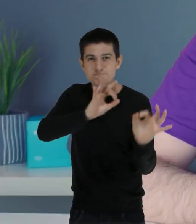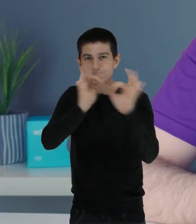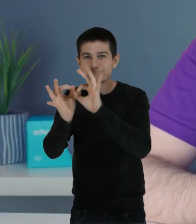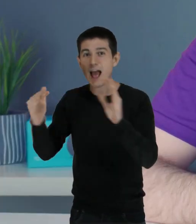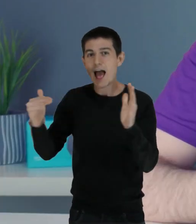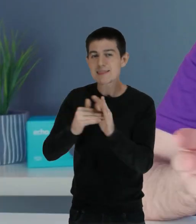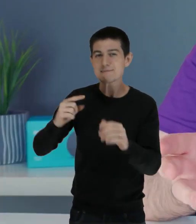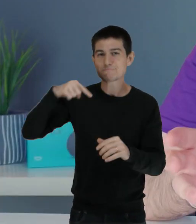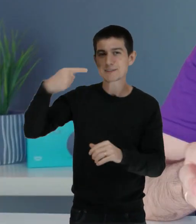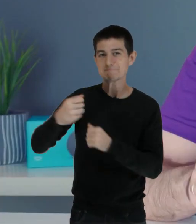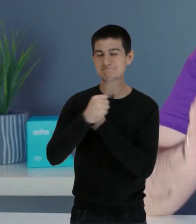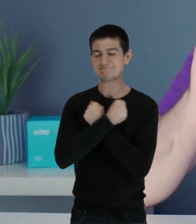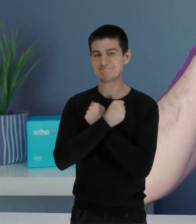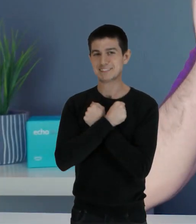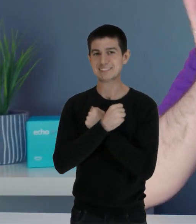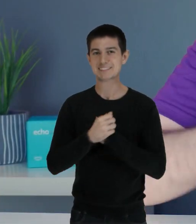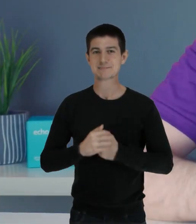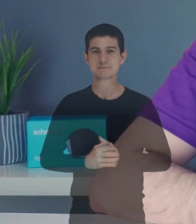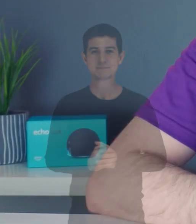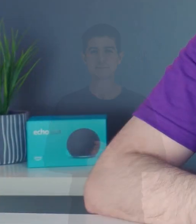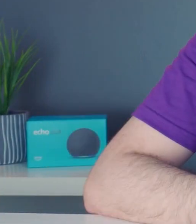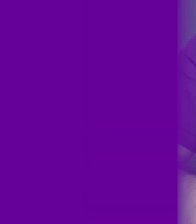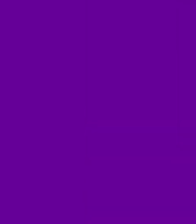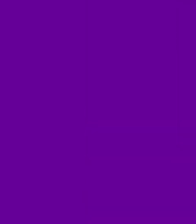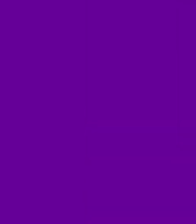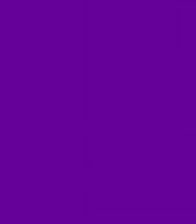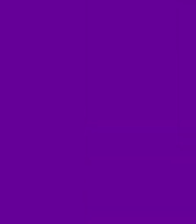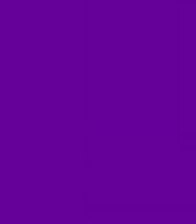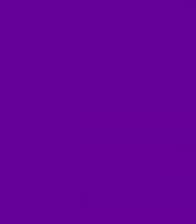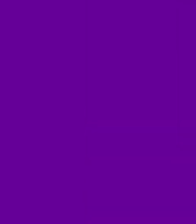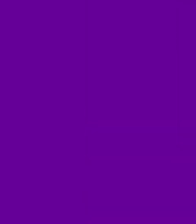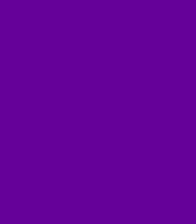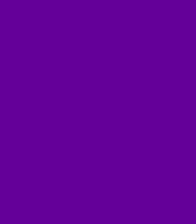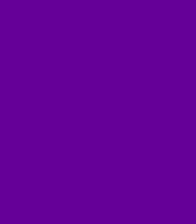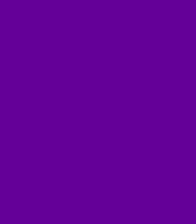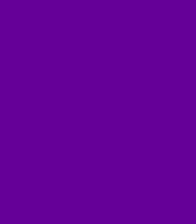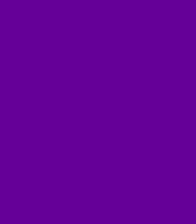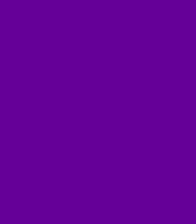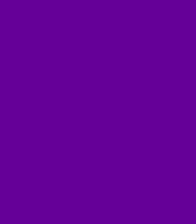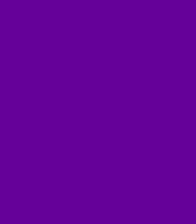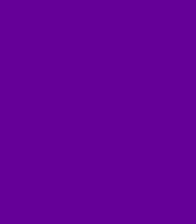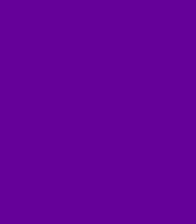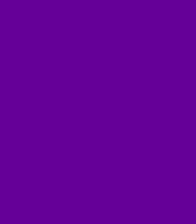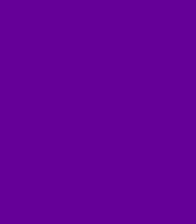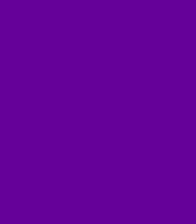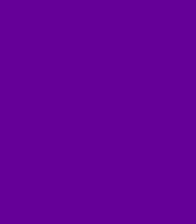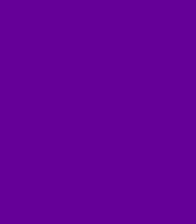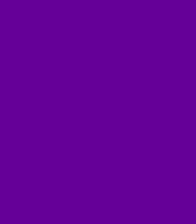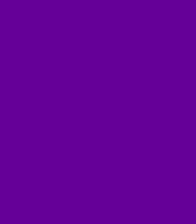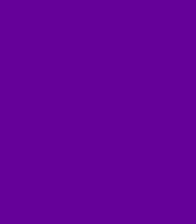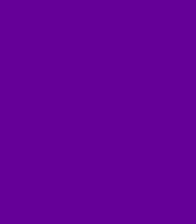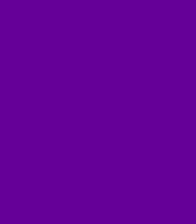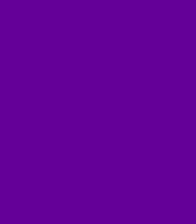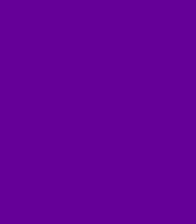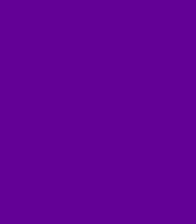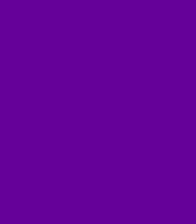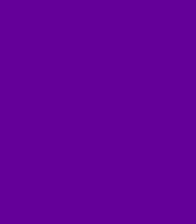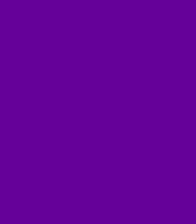vídeo. Até uma próxima, pessoal. Um abraço.